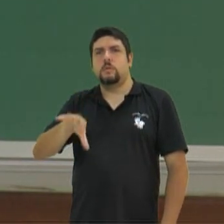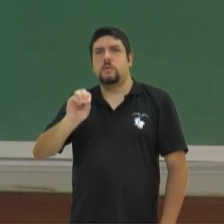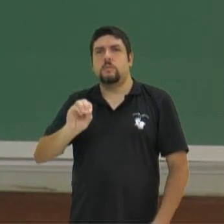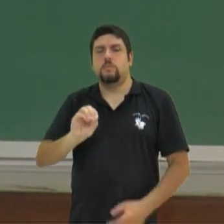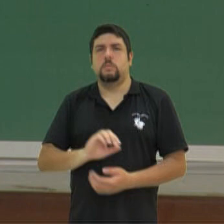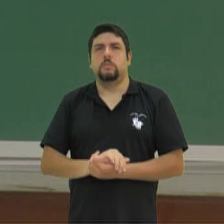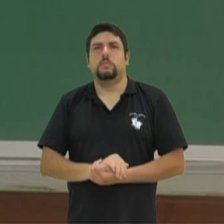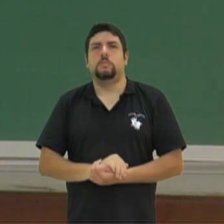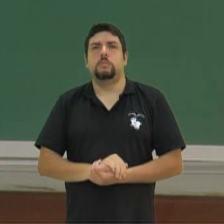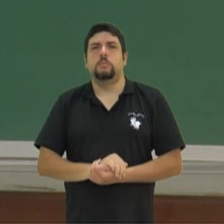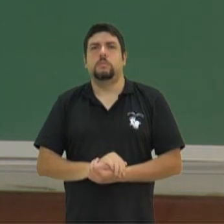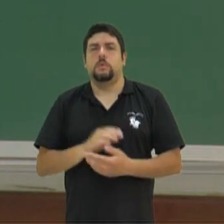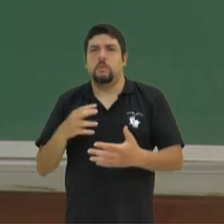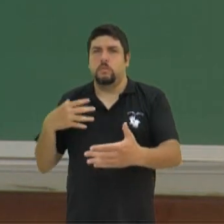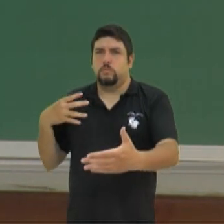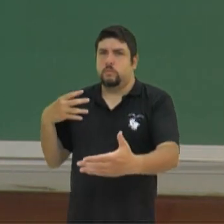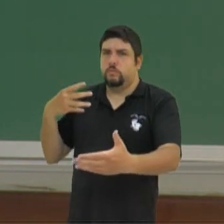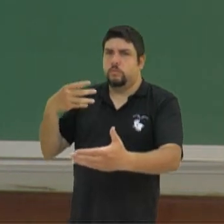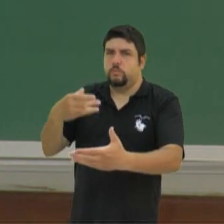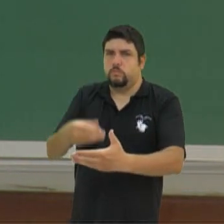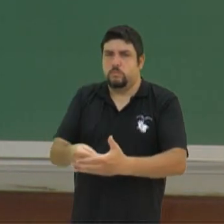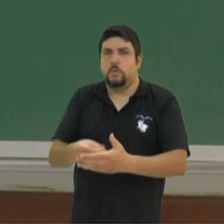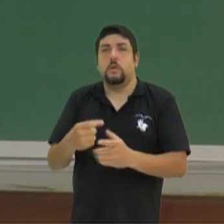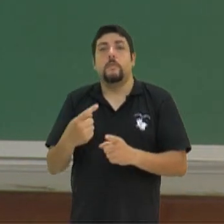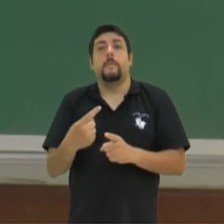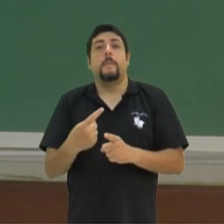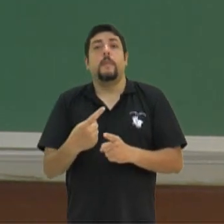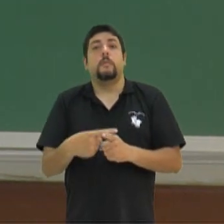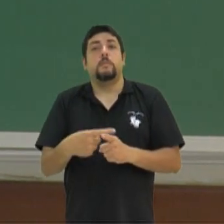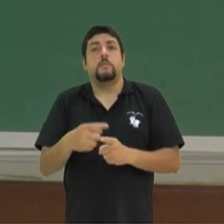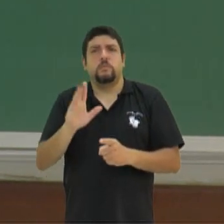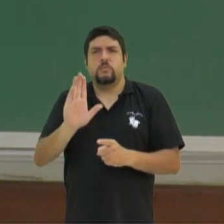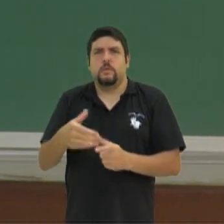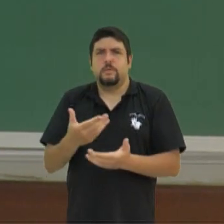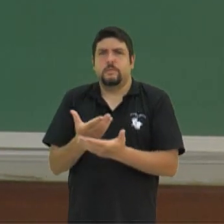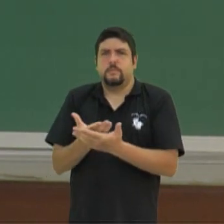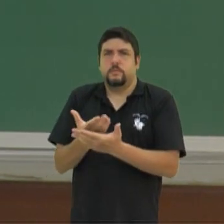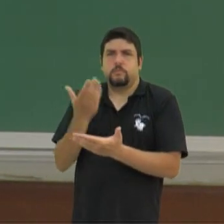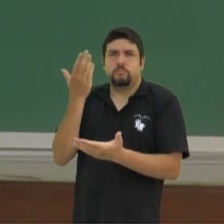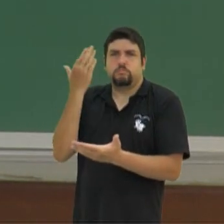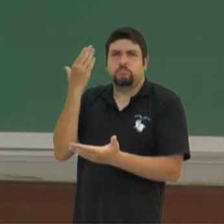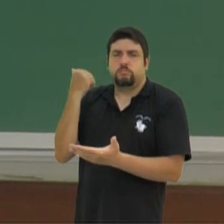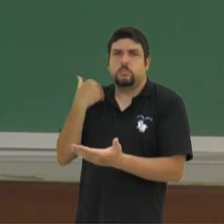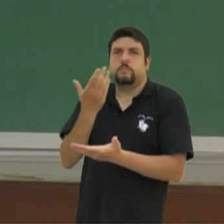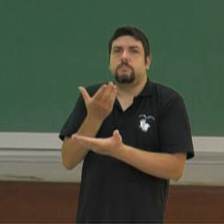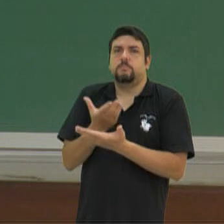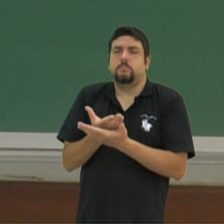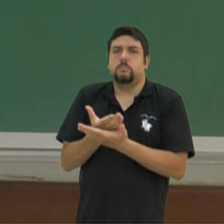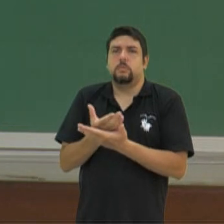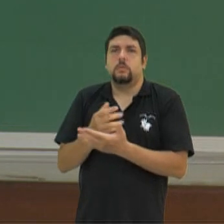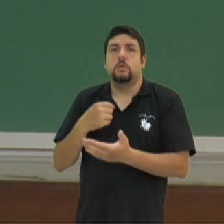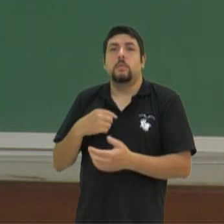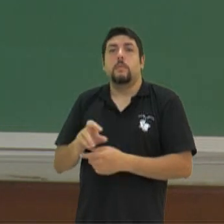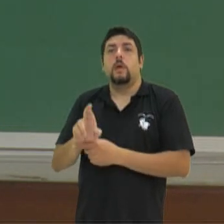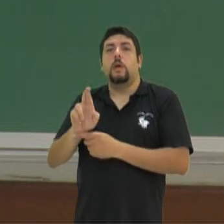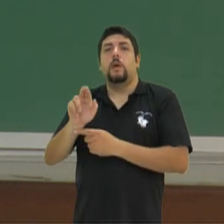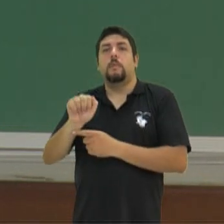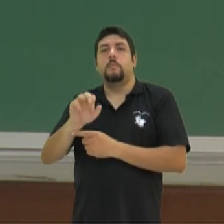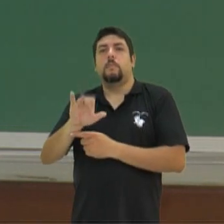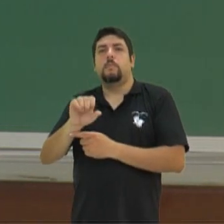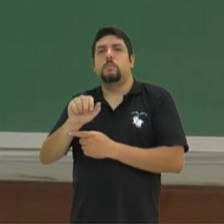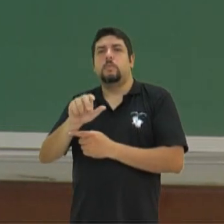né, essas ideias também, porque já vimos lá nas aulas passadas, racionalismo em René Descartes, as